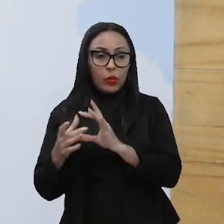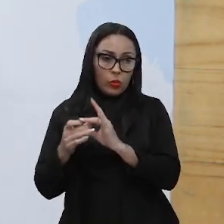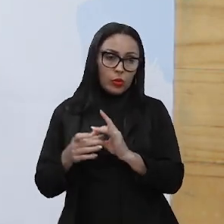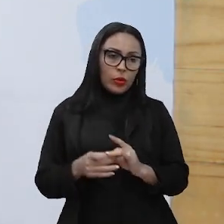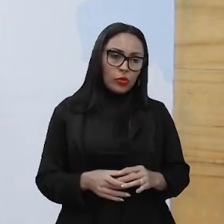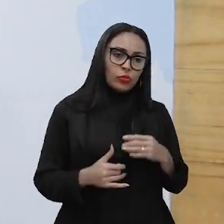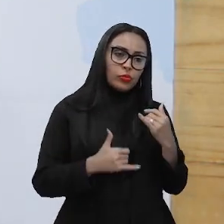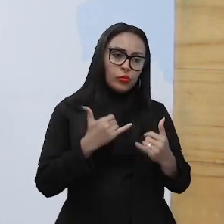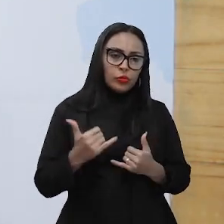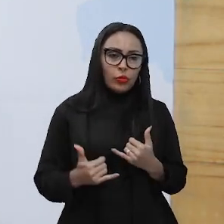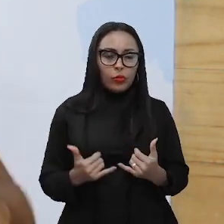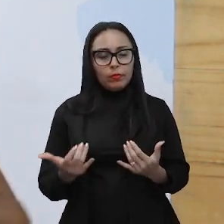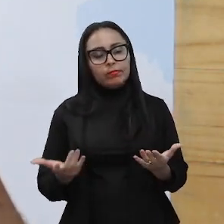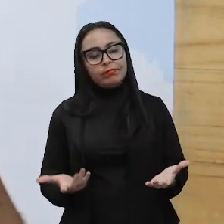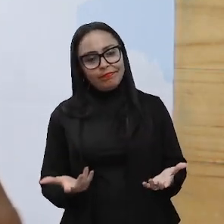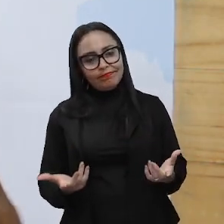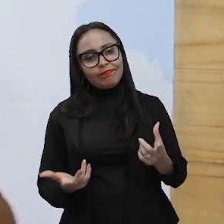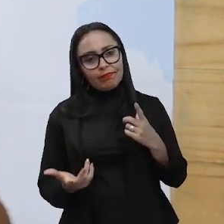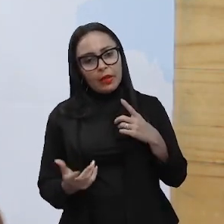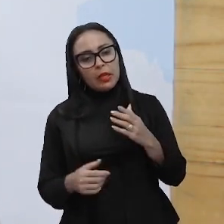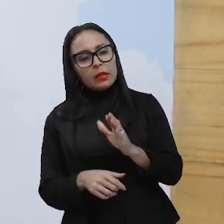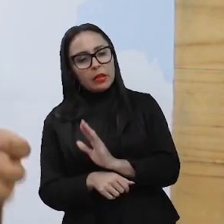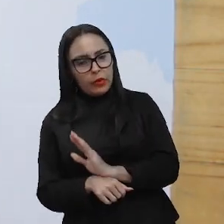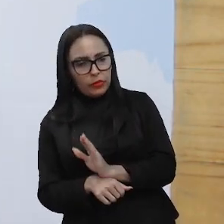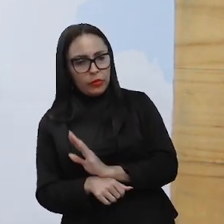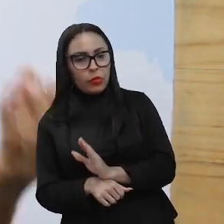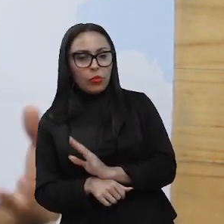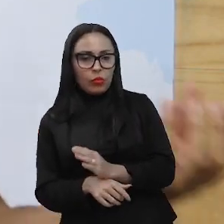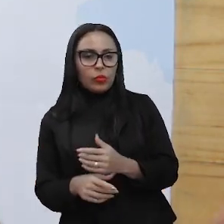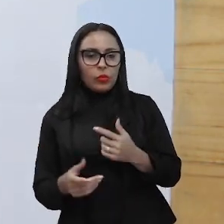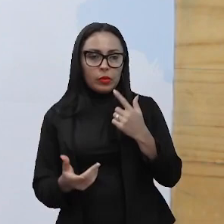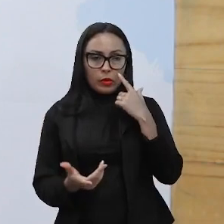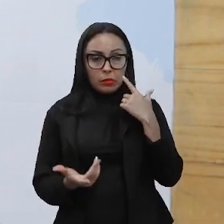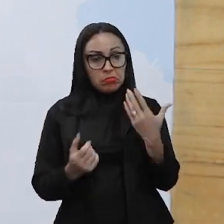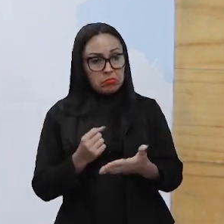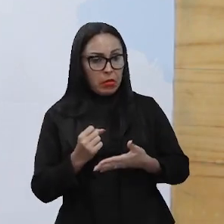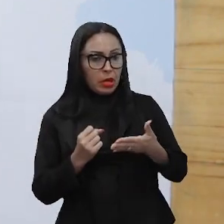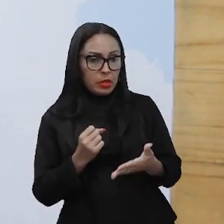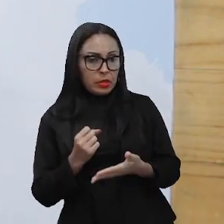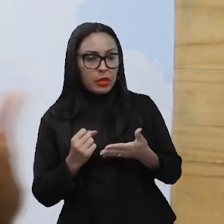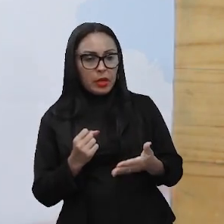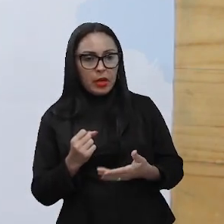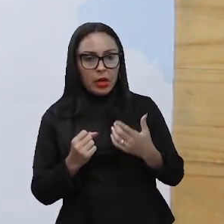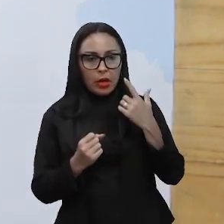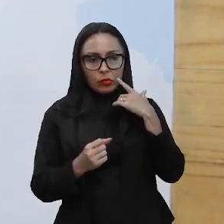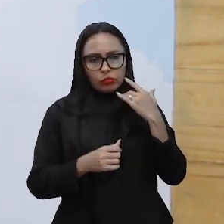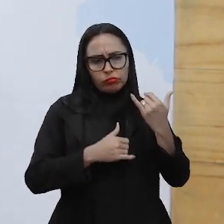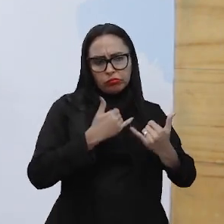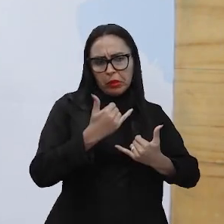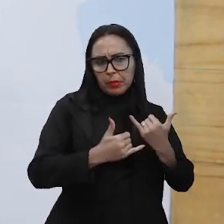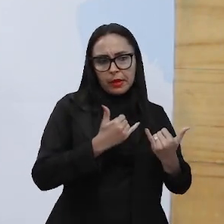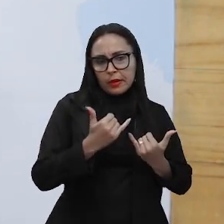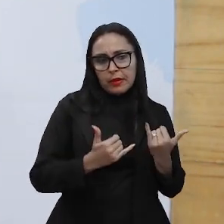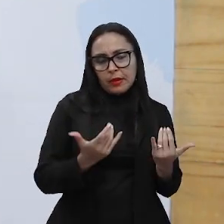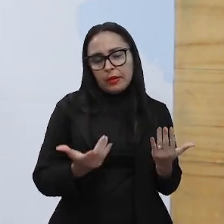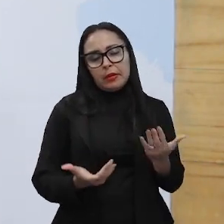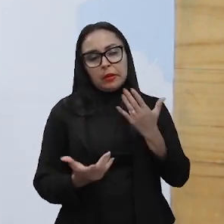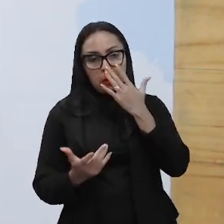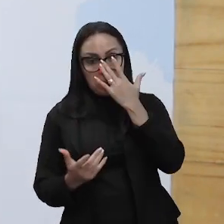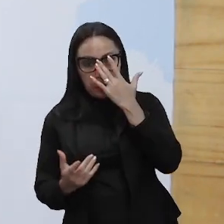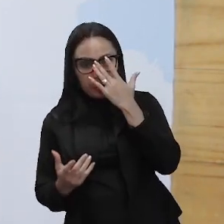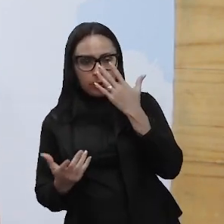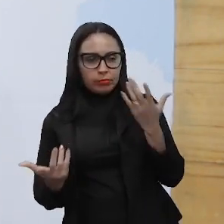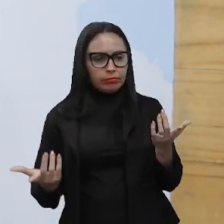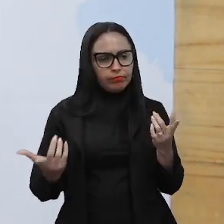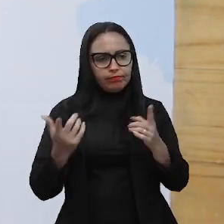jogos, ou vice-versa. Então tem filme que tem, ou tem jogo que é baseado no filme, e alguns filmes são baseados nos jogos. Então essa questão meio